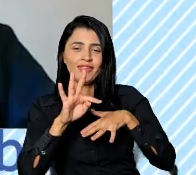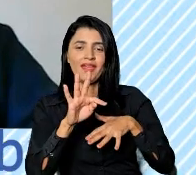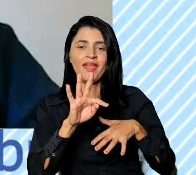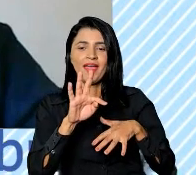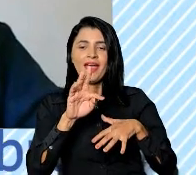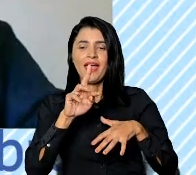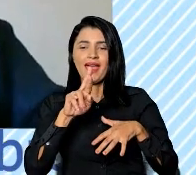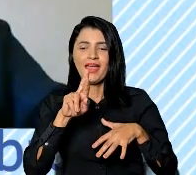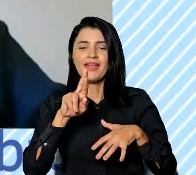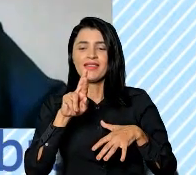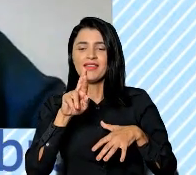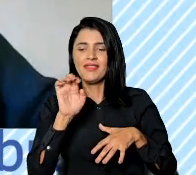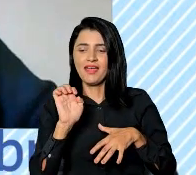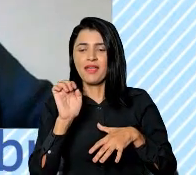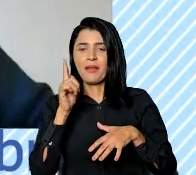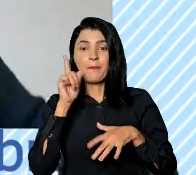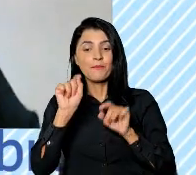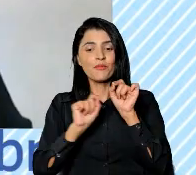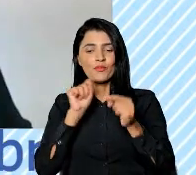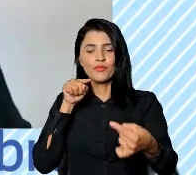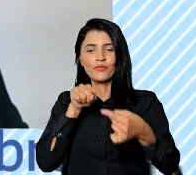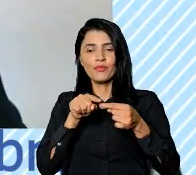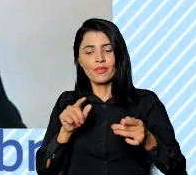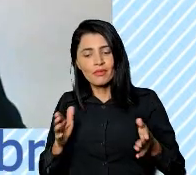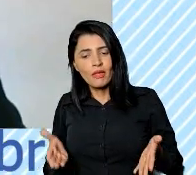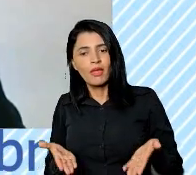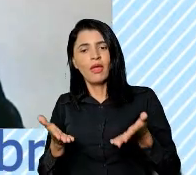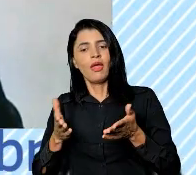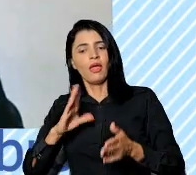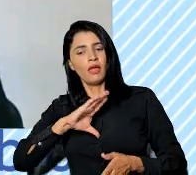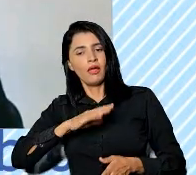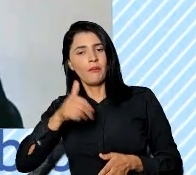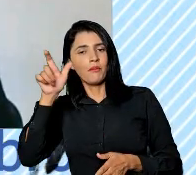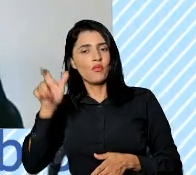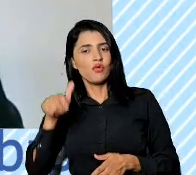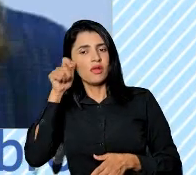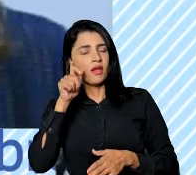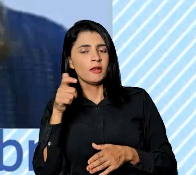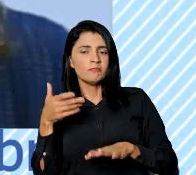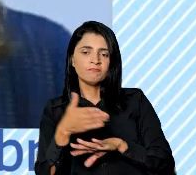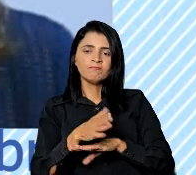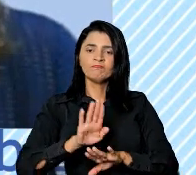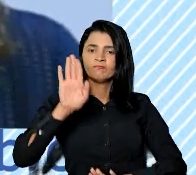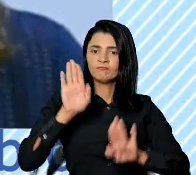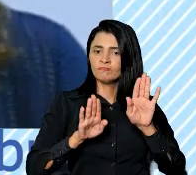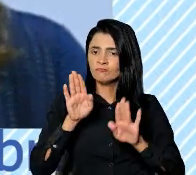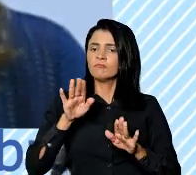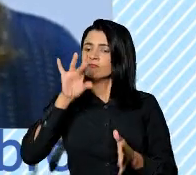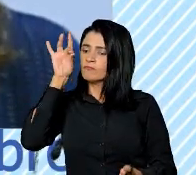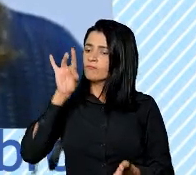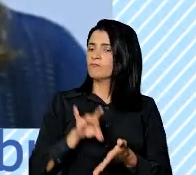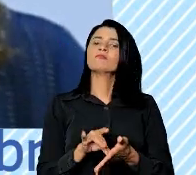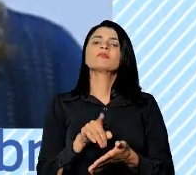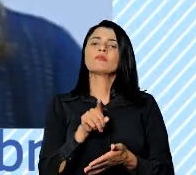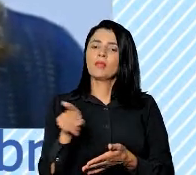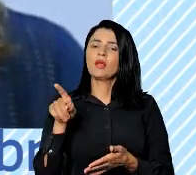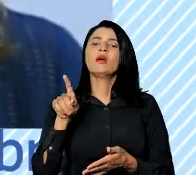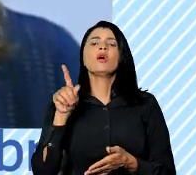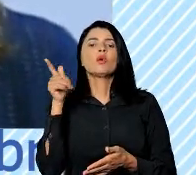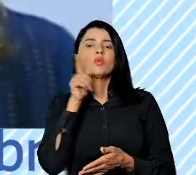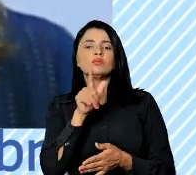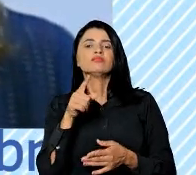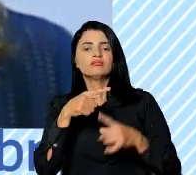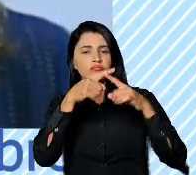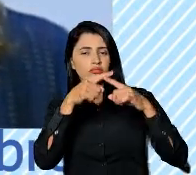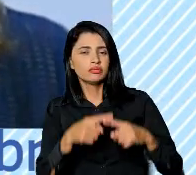encorajar mulheres a construírem suas candidaturas de forma mais eficiente, para que elas, de fato, se tornassem